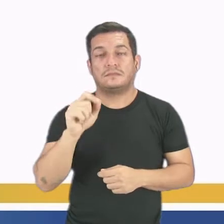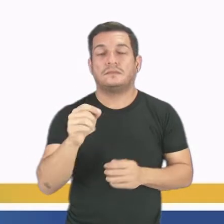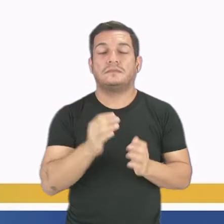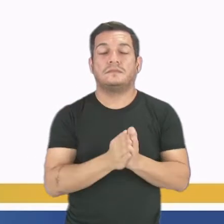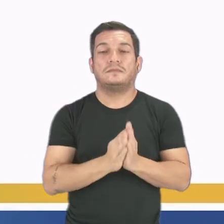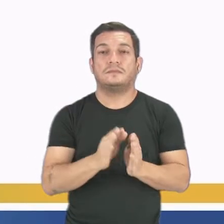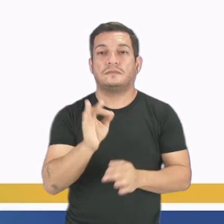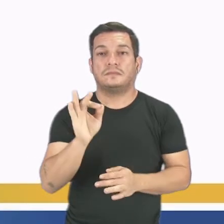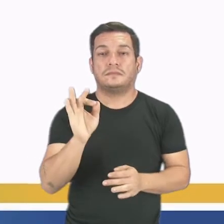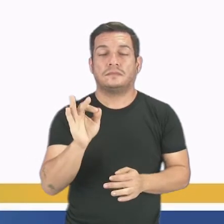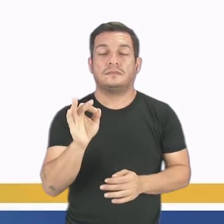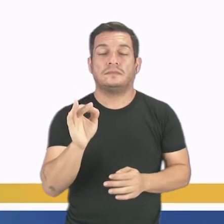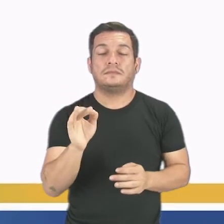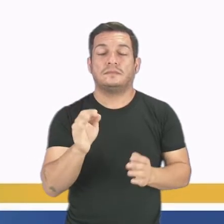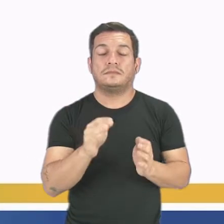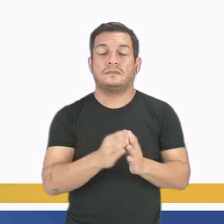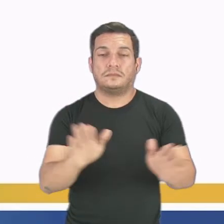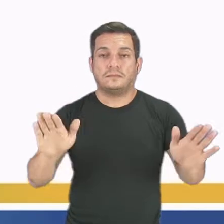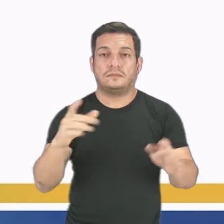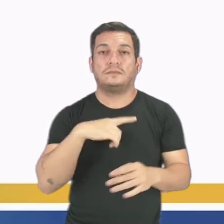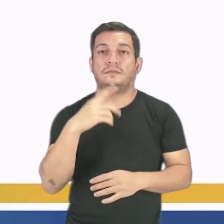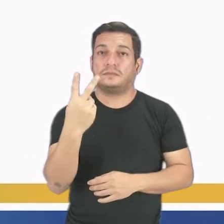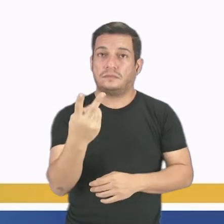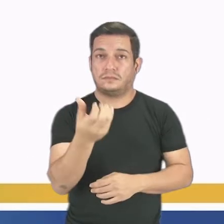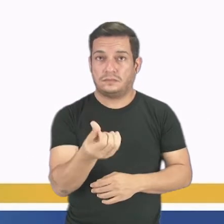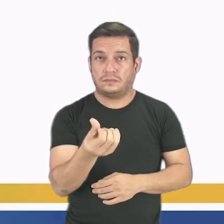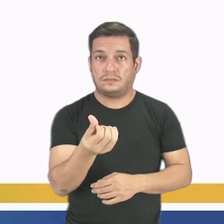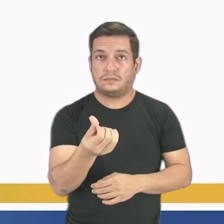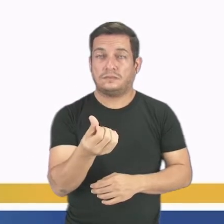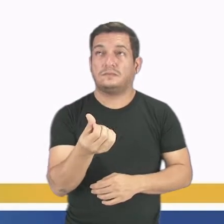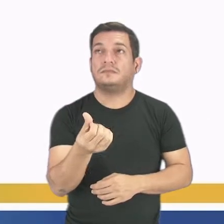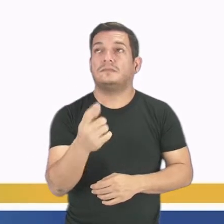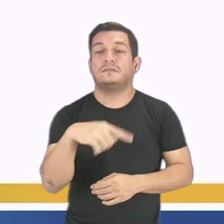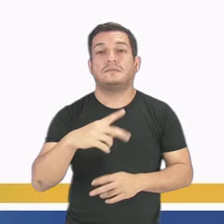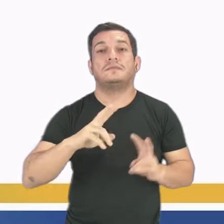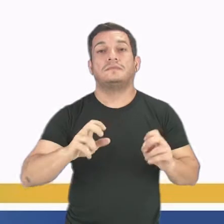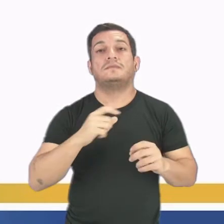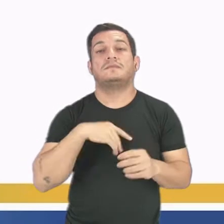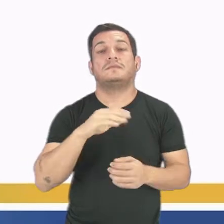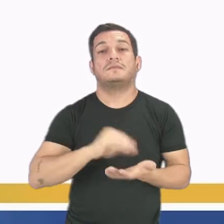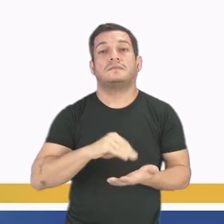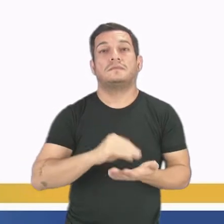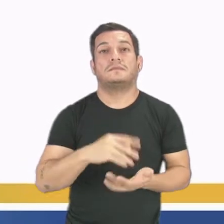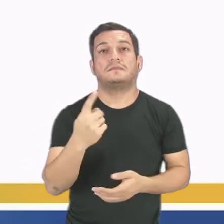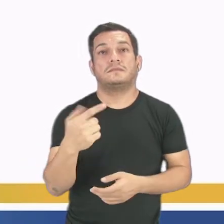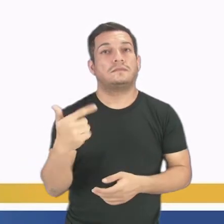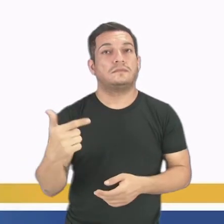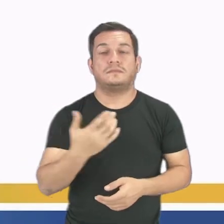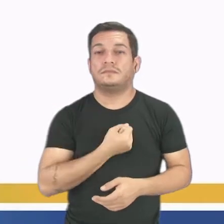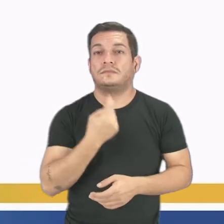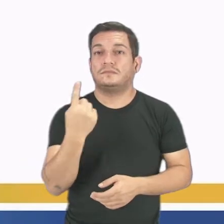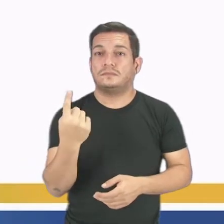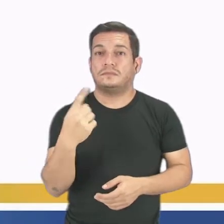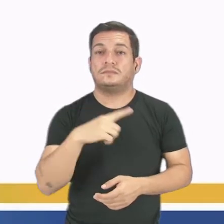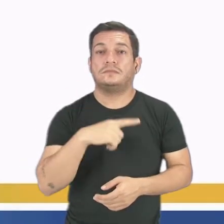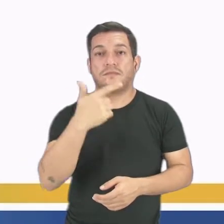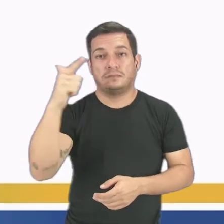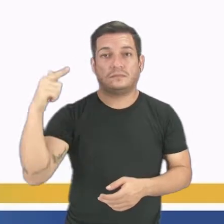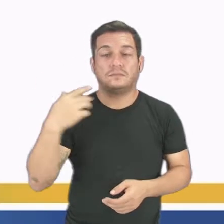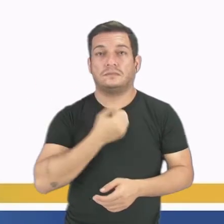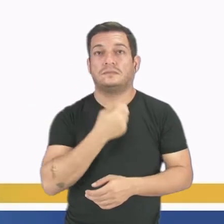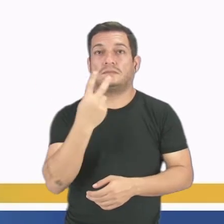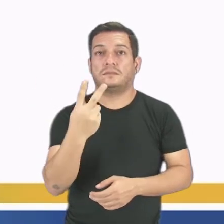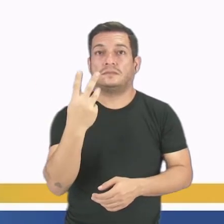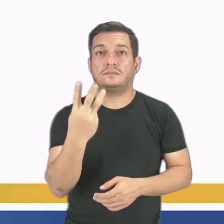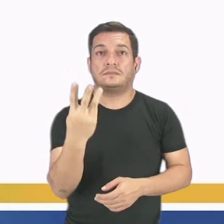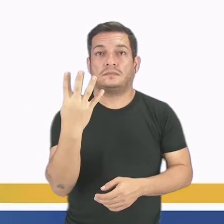dado planificado, nós temos aqui 2, 6. Observe que a ausência do 1, nós não temos o número 1, e temos os outros números,